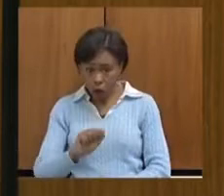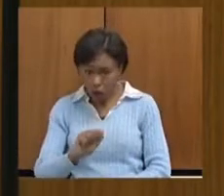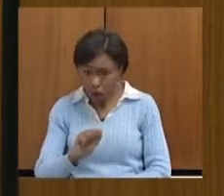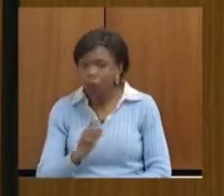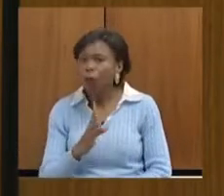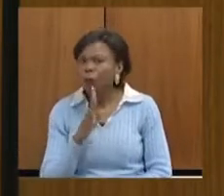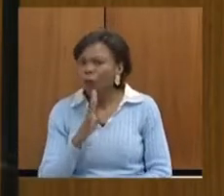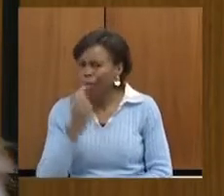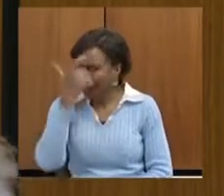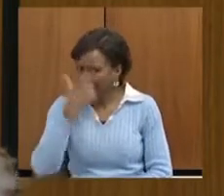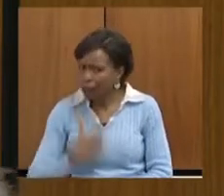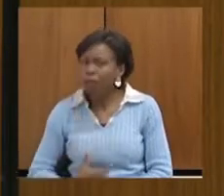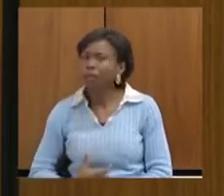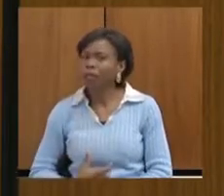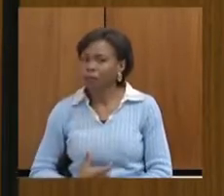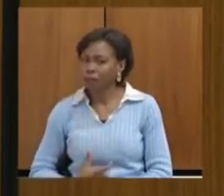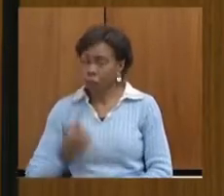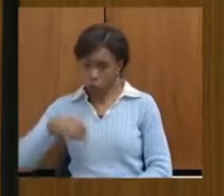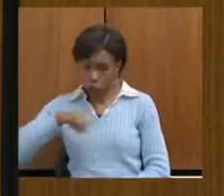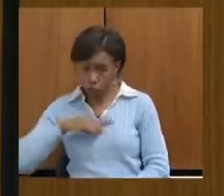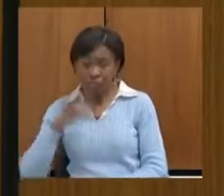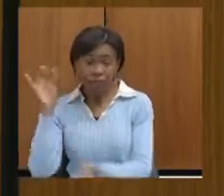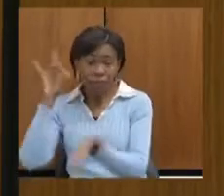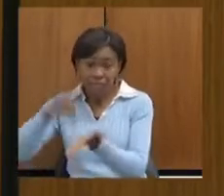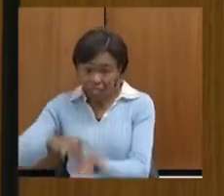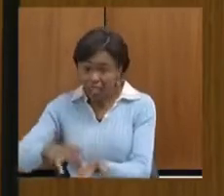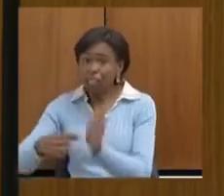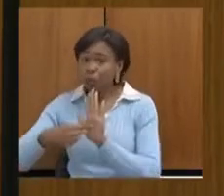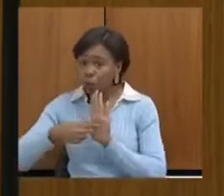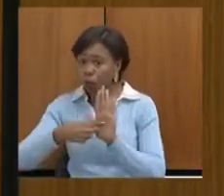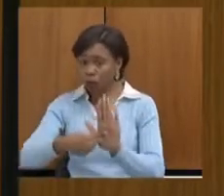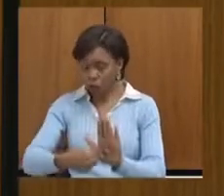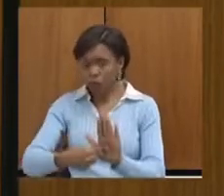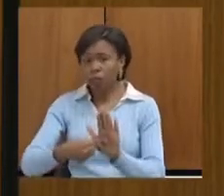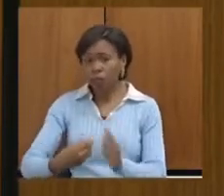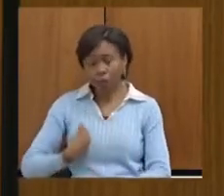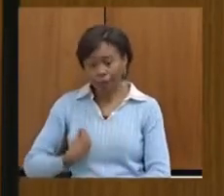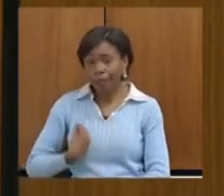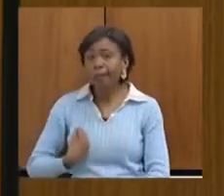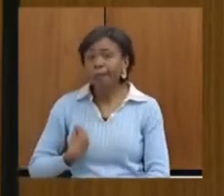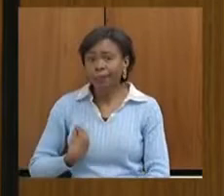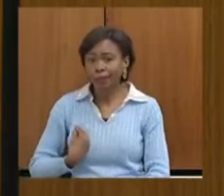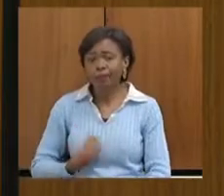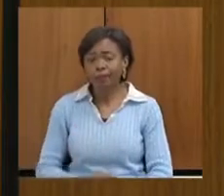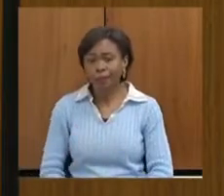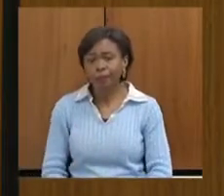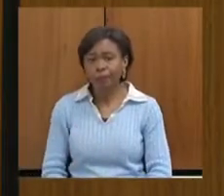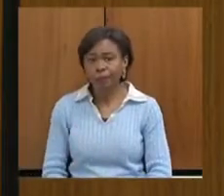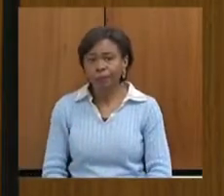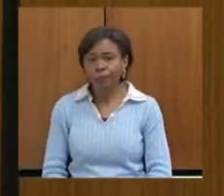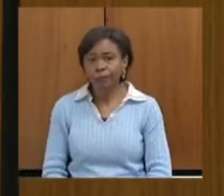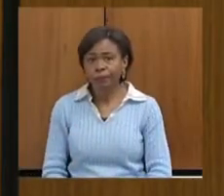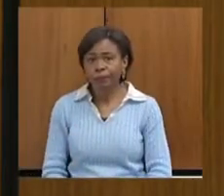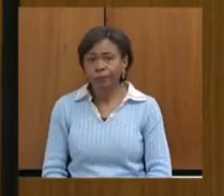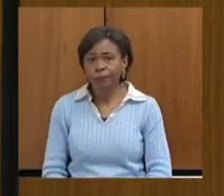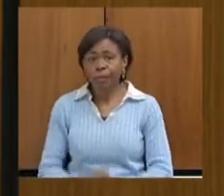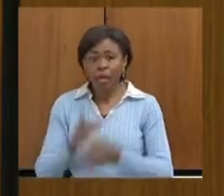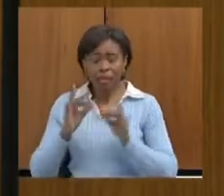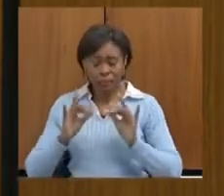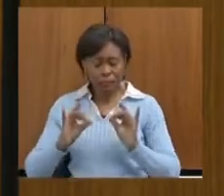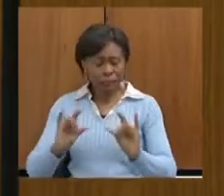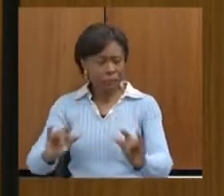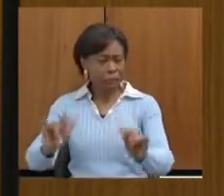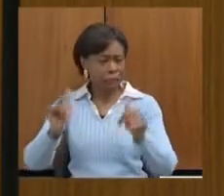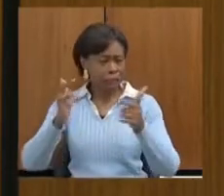eu não tô jogando é a nossa realidade mesmo fruta que nós estamos vivendo né e lutas raça Ele